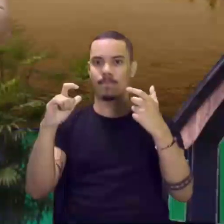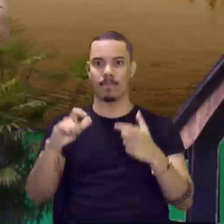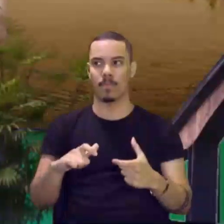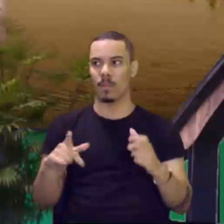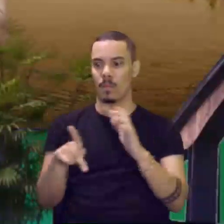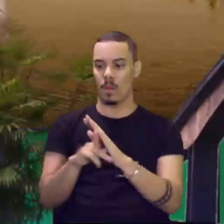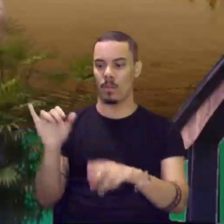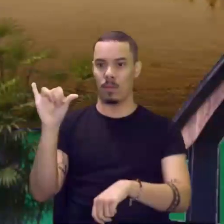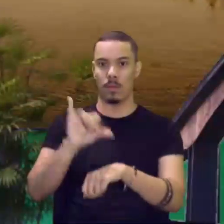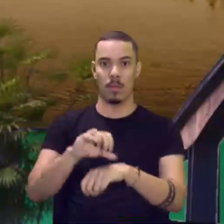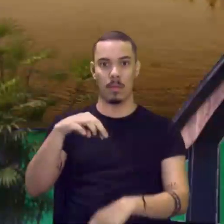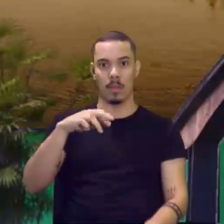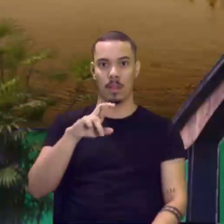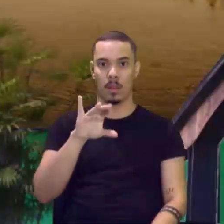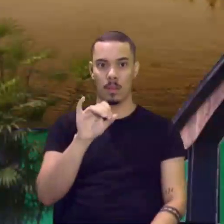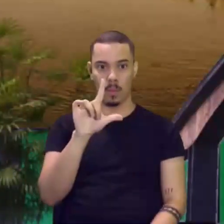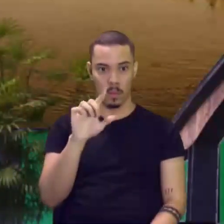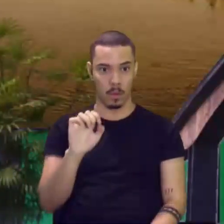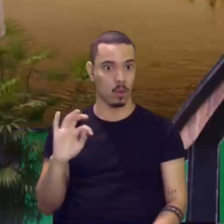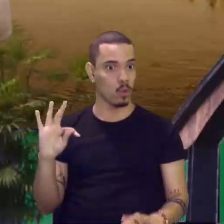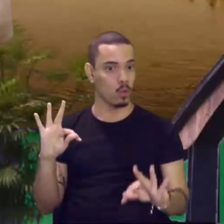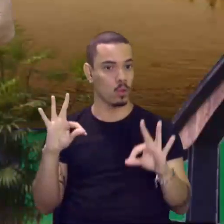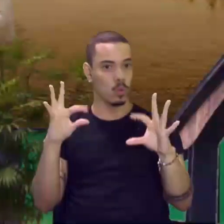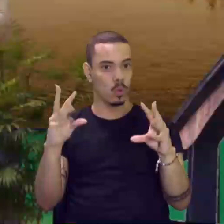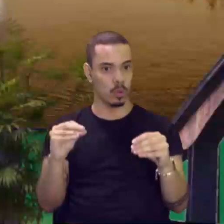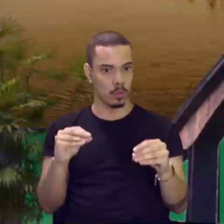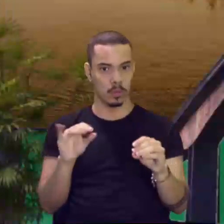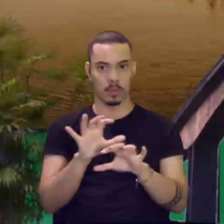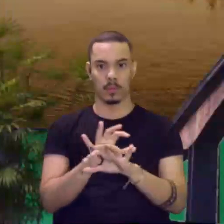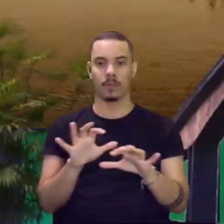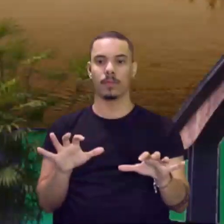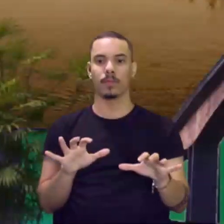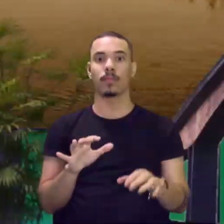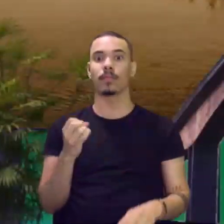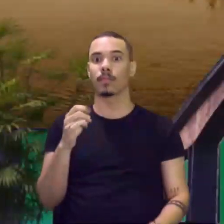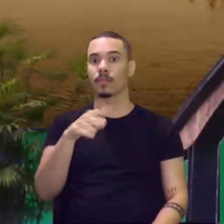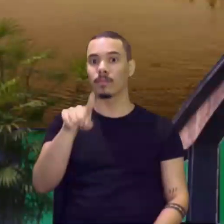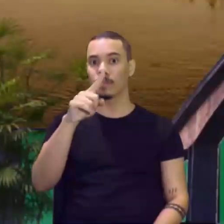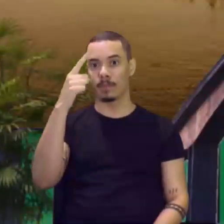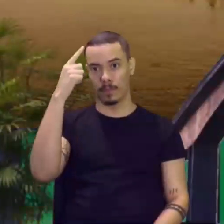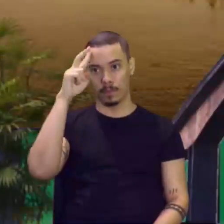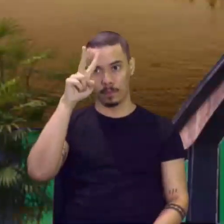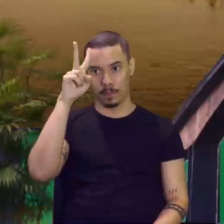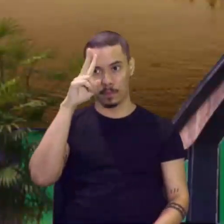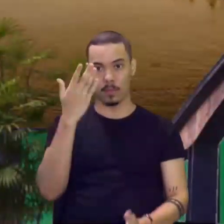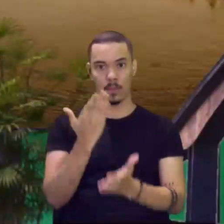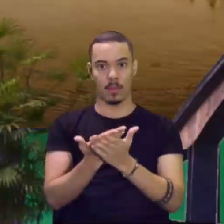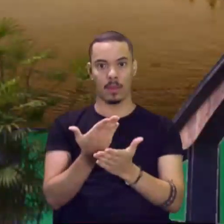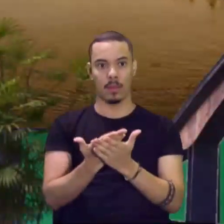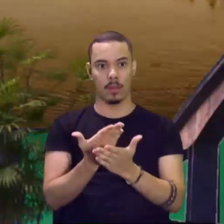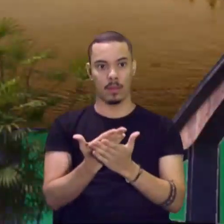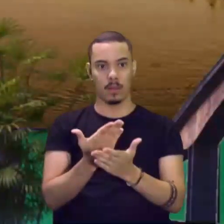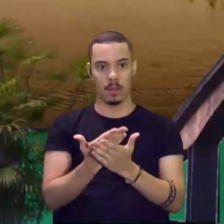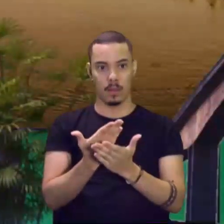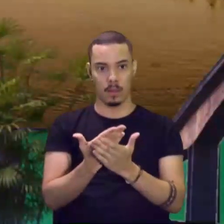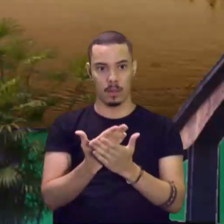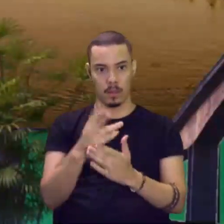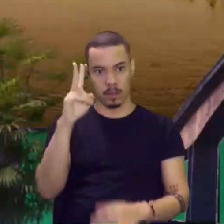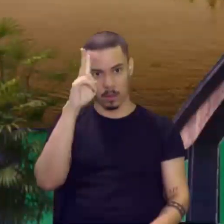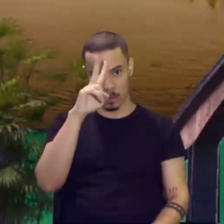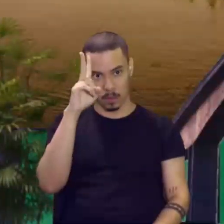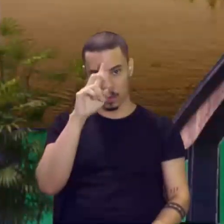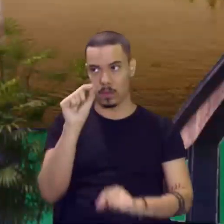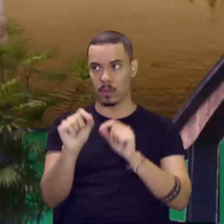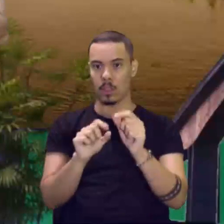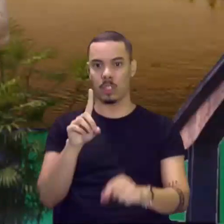Da metrópole. Não da Toda colônia. A riqueza saía daqui e ia para a metrópole. É só você lembrar lá da aula de história da antiga DIT, né? A